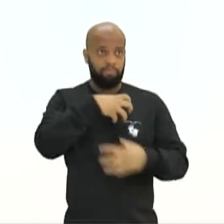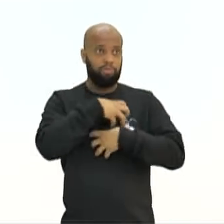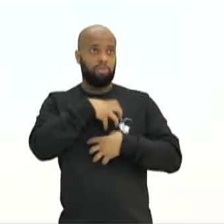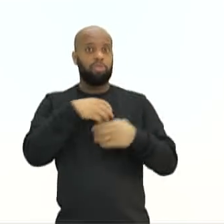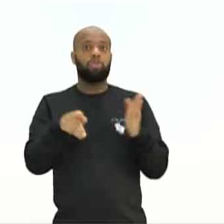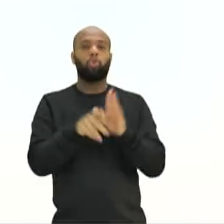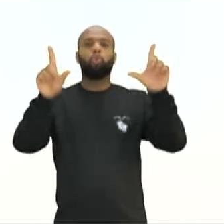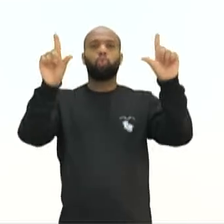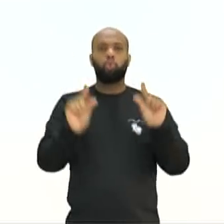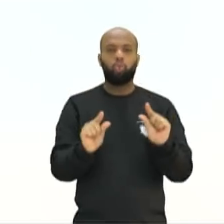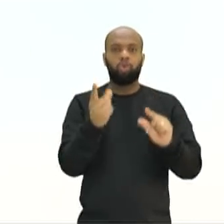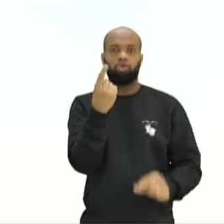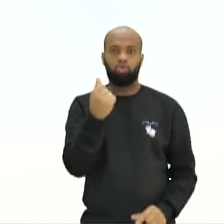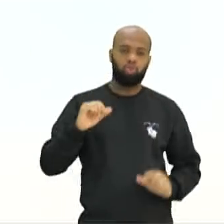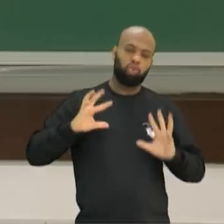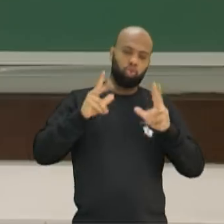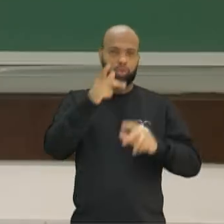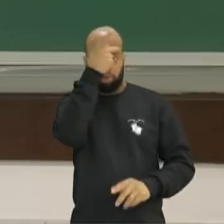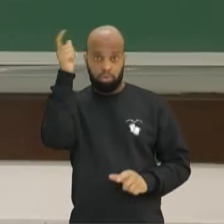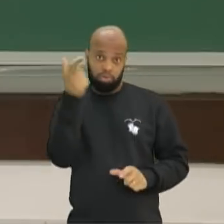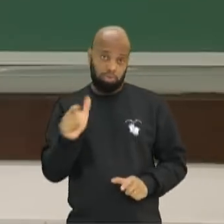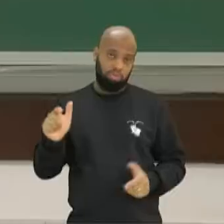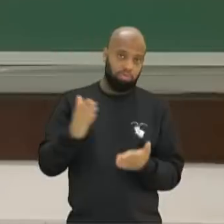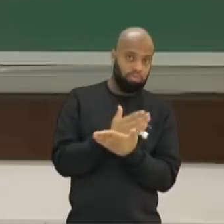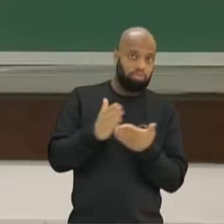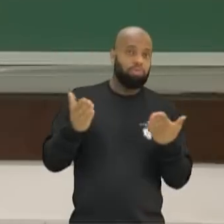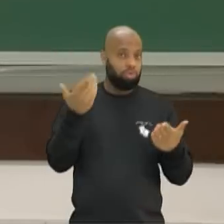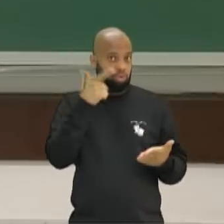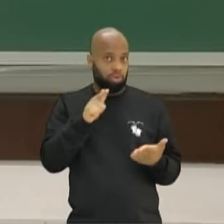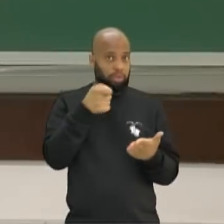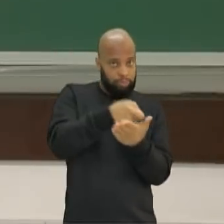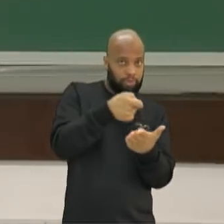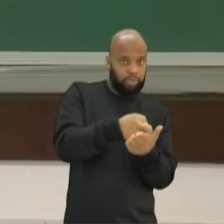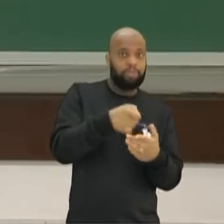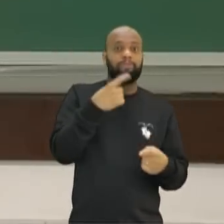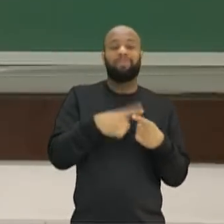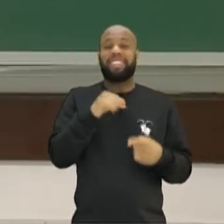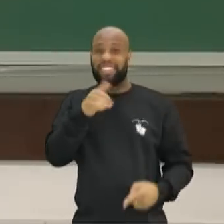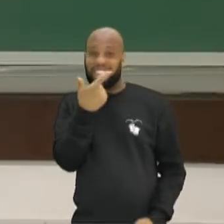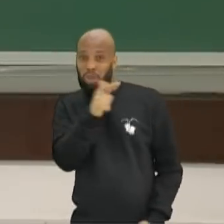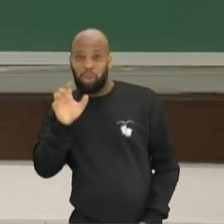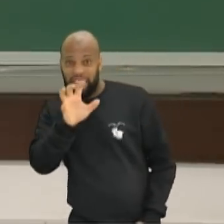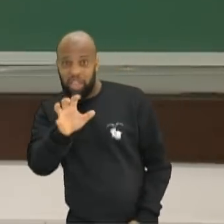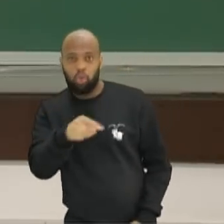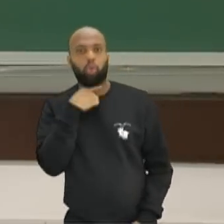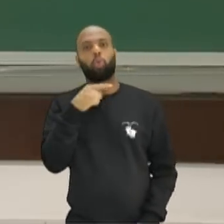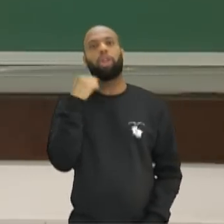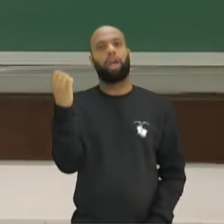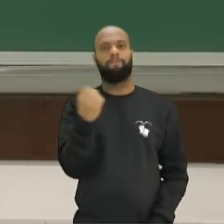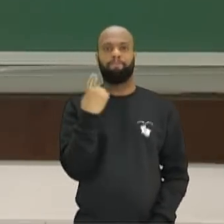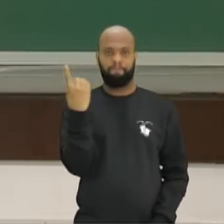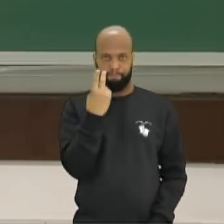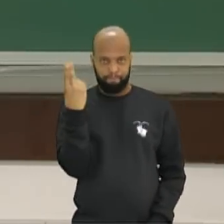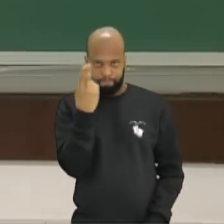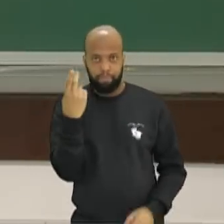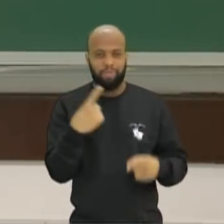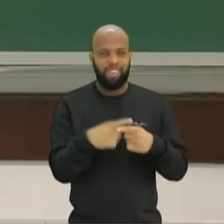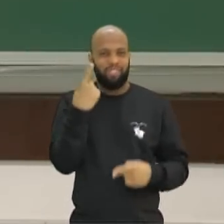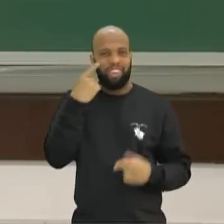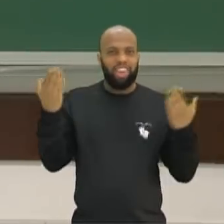de seus preços, nada disso seria possível. Olha que interessante esta parte